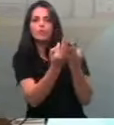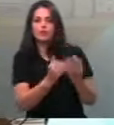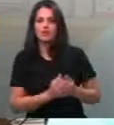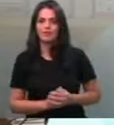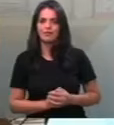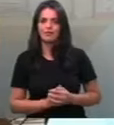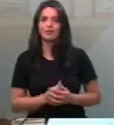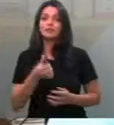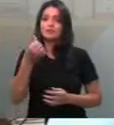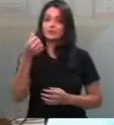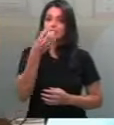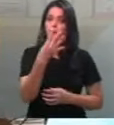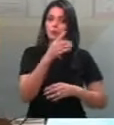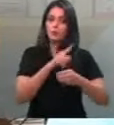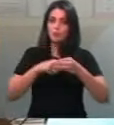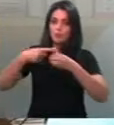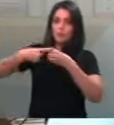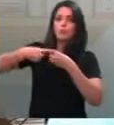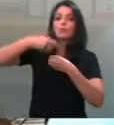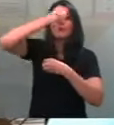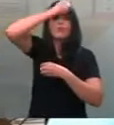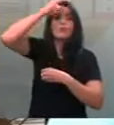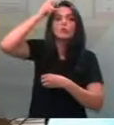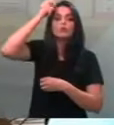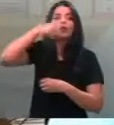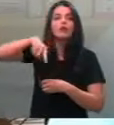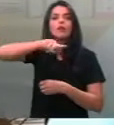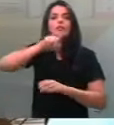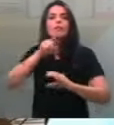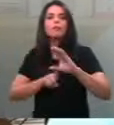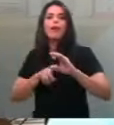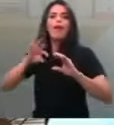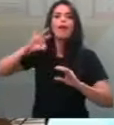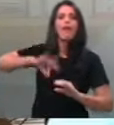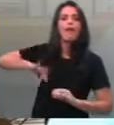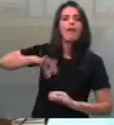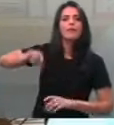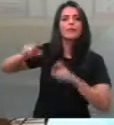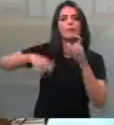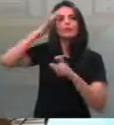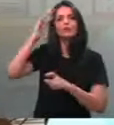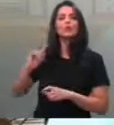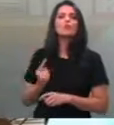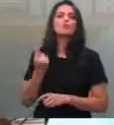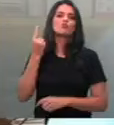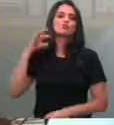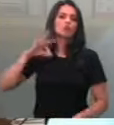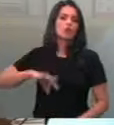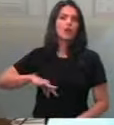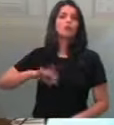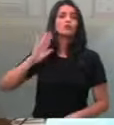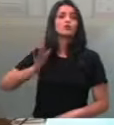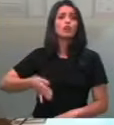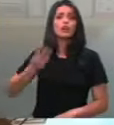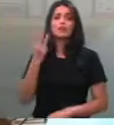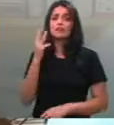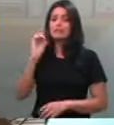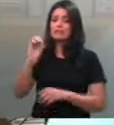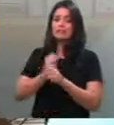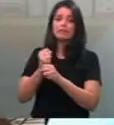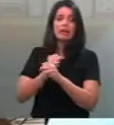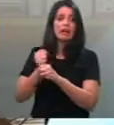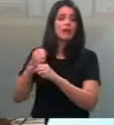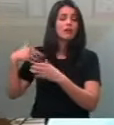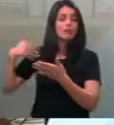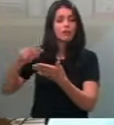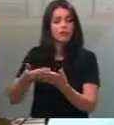64% dos municípios dependem da renda dos beneficiários. Há mais de 30 anos, que chegamos aqui